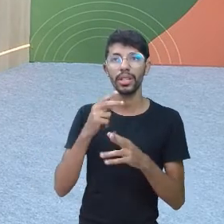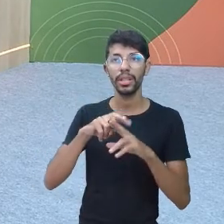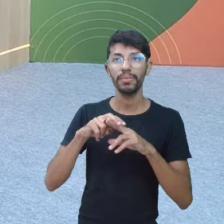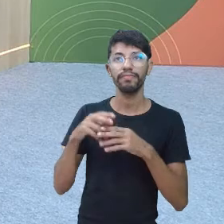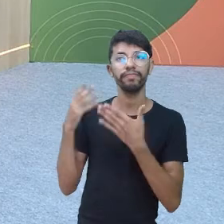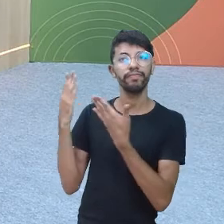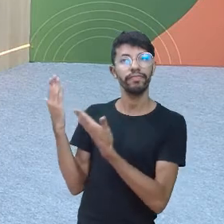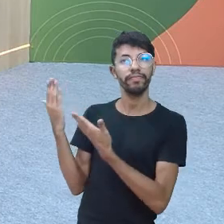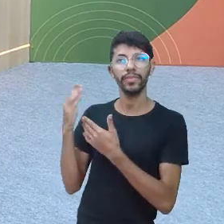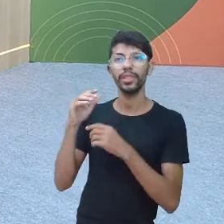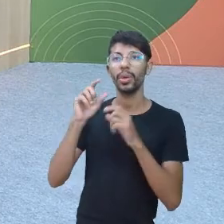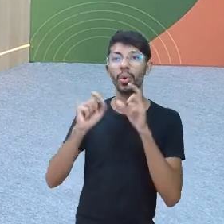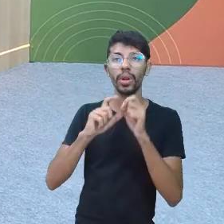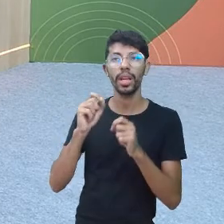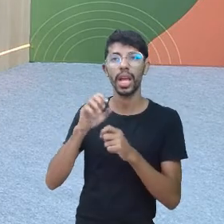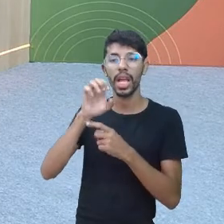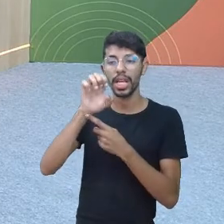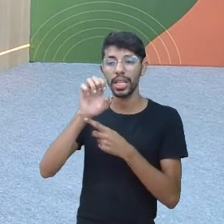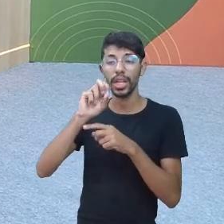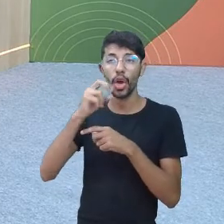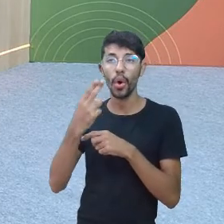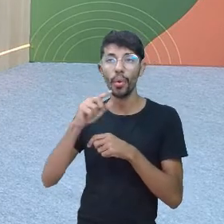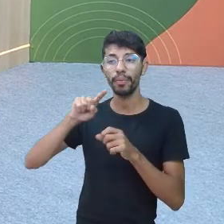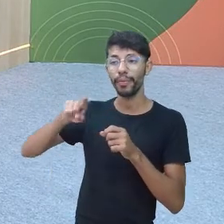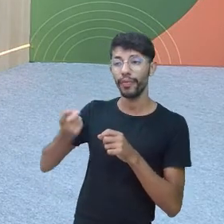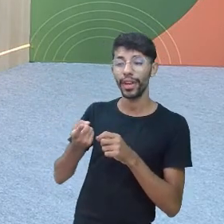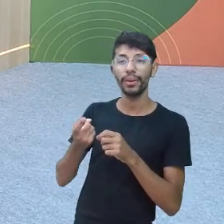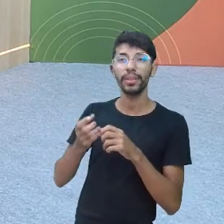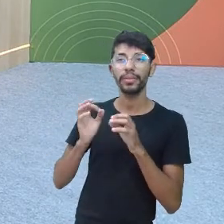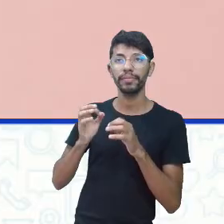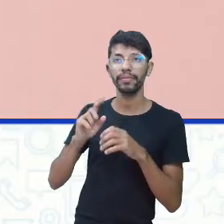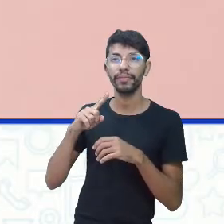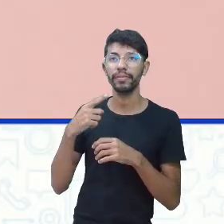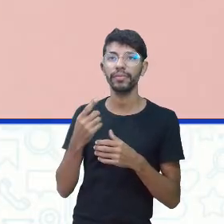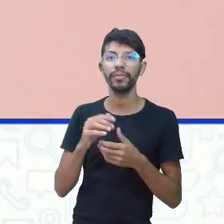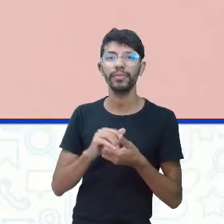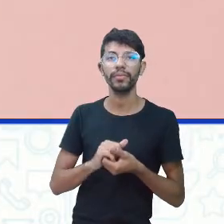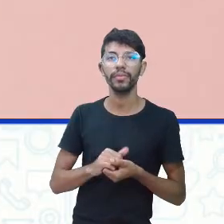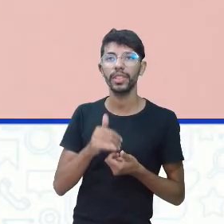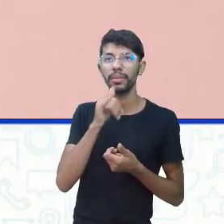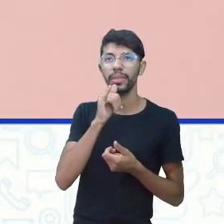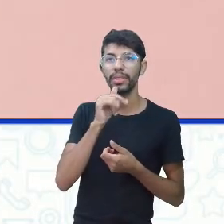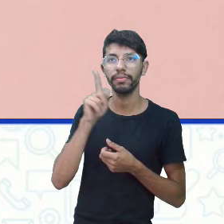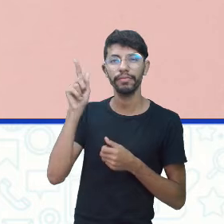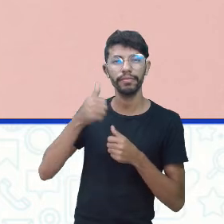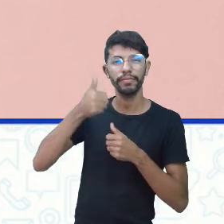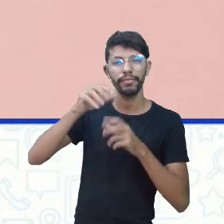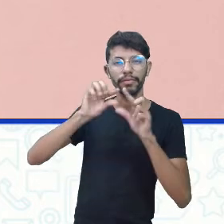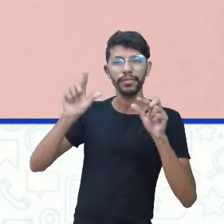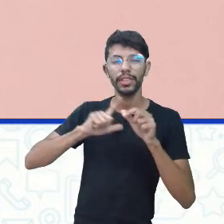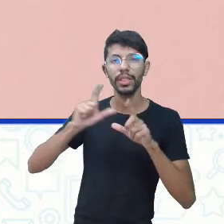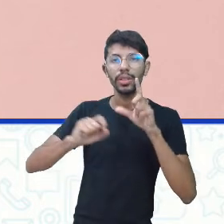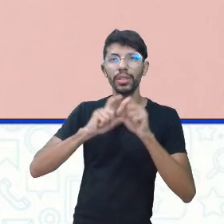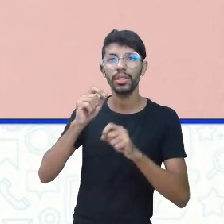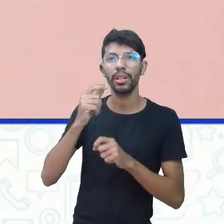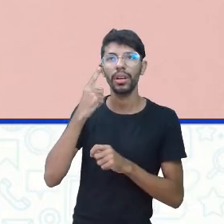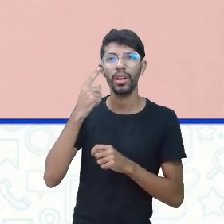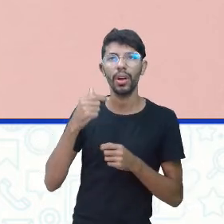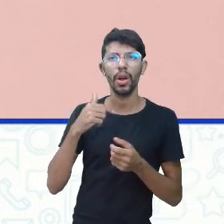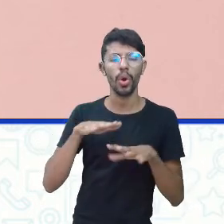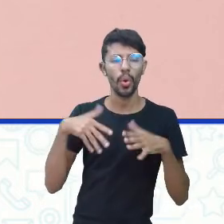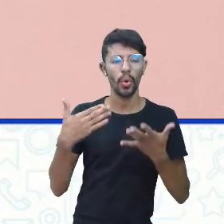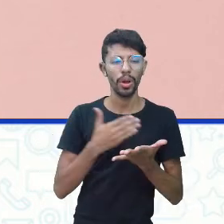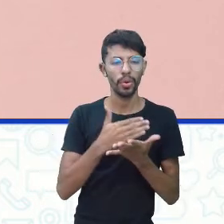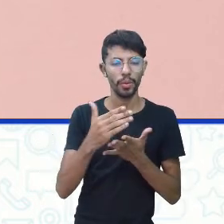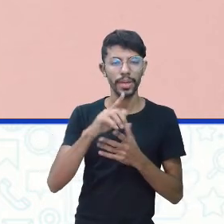ou pode ser pela vírgula. A gente já viu o i, né? Por exemplo, na primeira frase tem assim, quando comecei a ler, comecei a